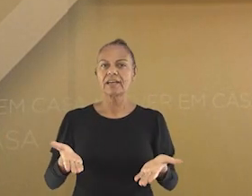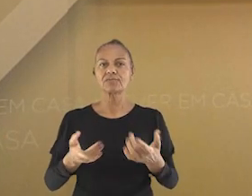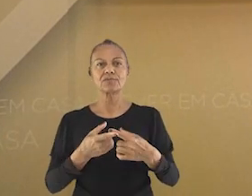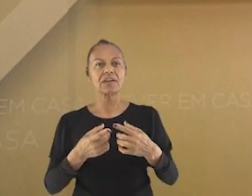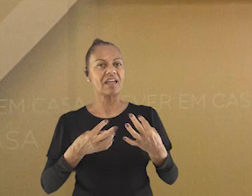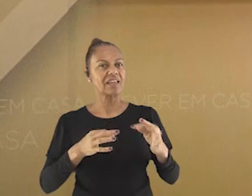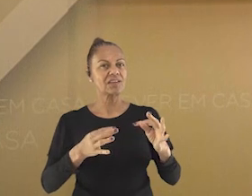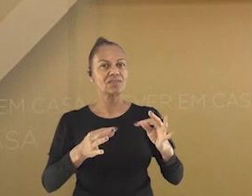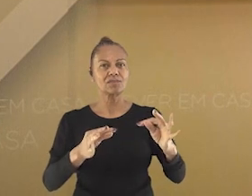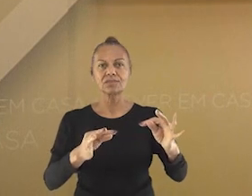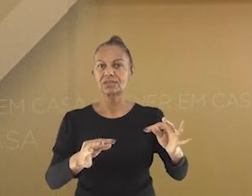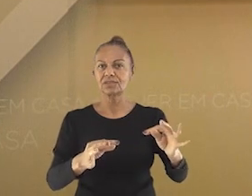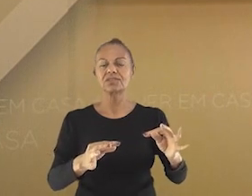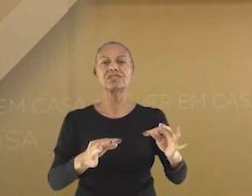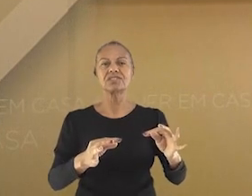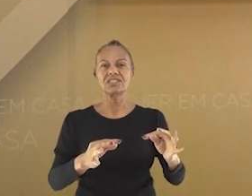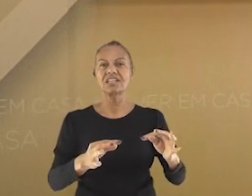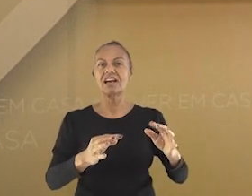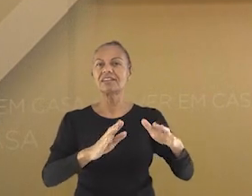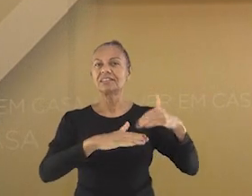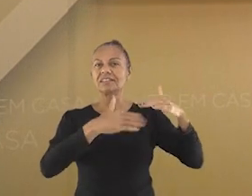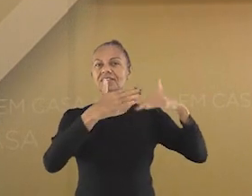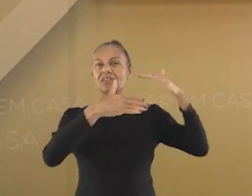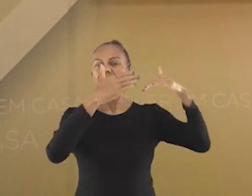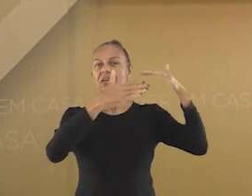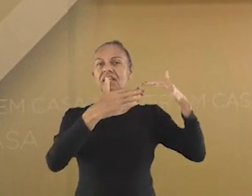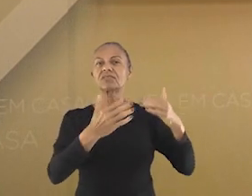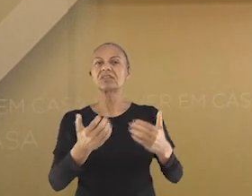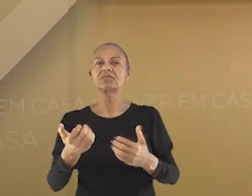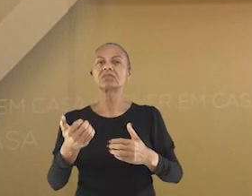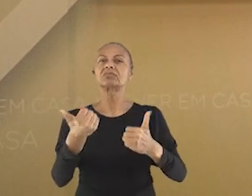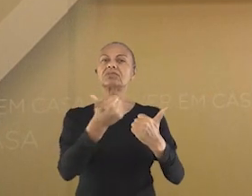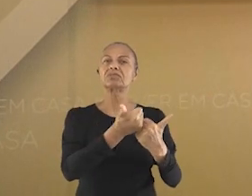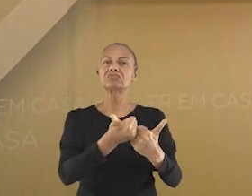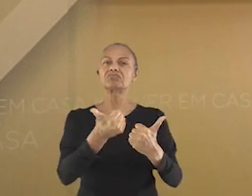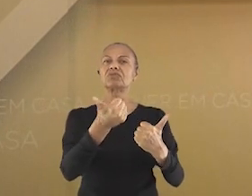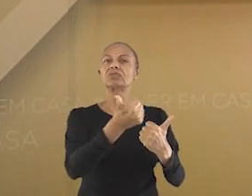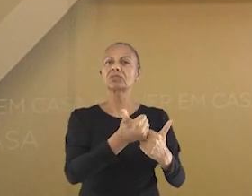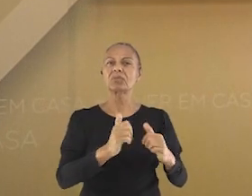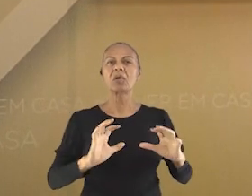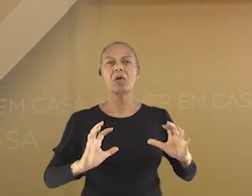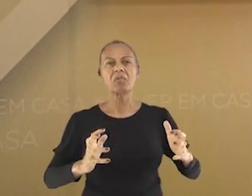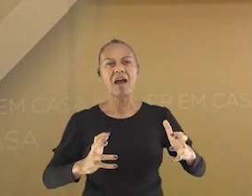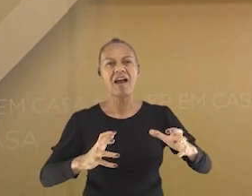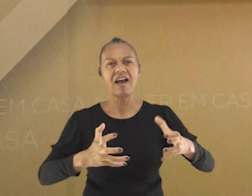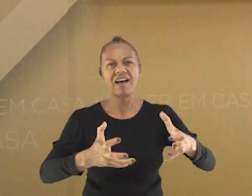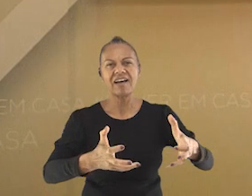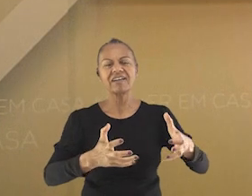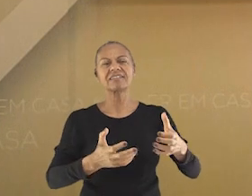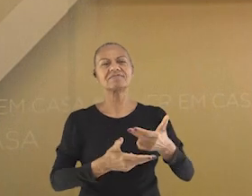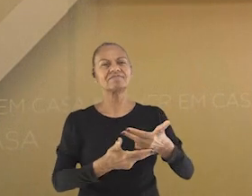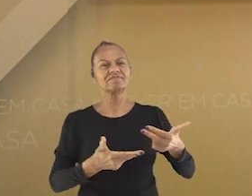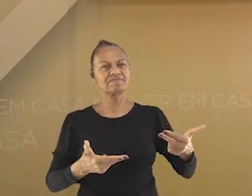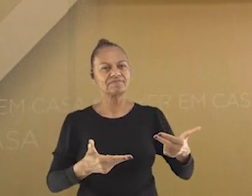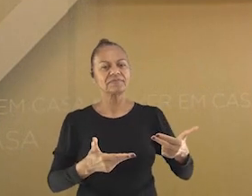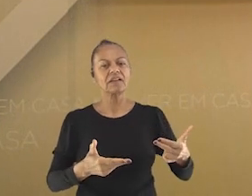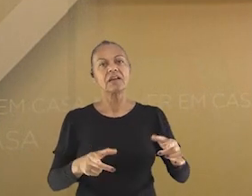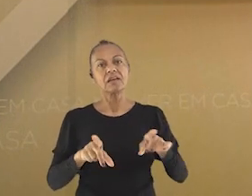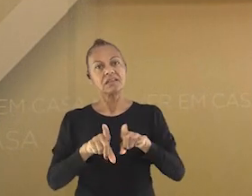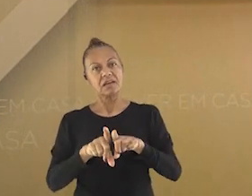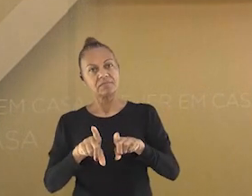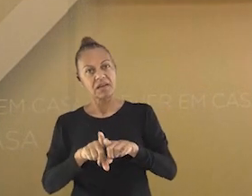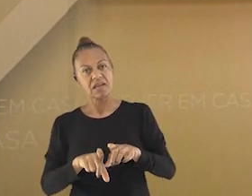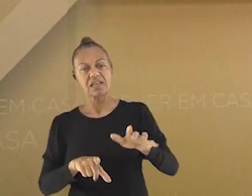trabalhadores rurais. Pois entendemos que com o avanço tecnológico, muitas funções foram substituídas